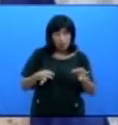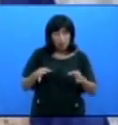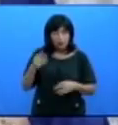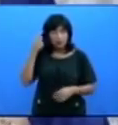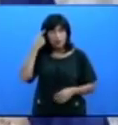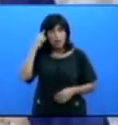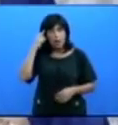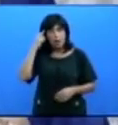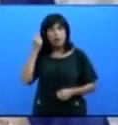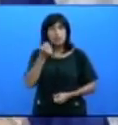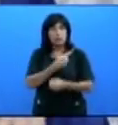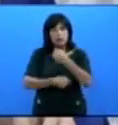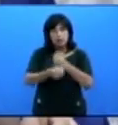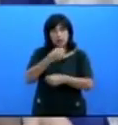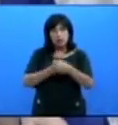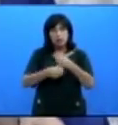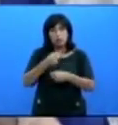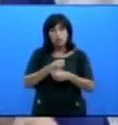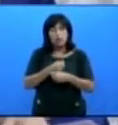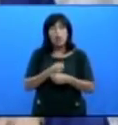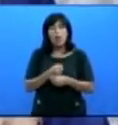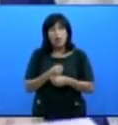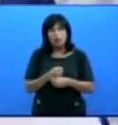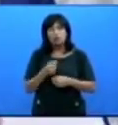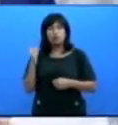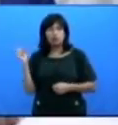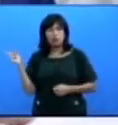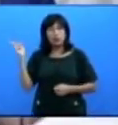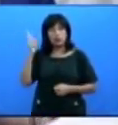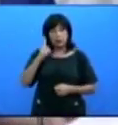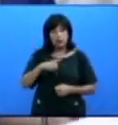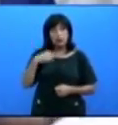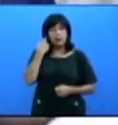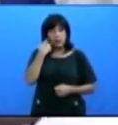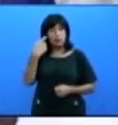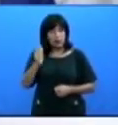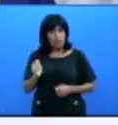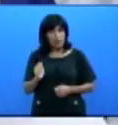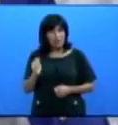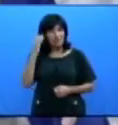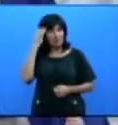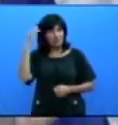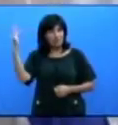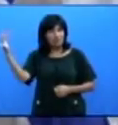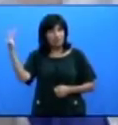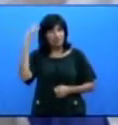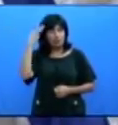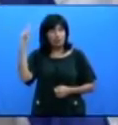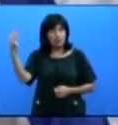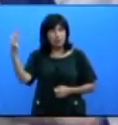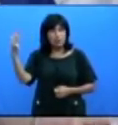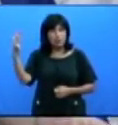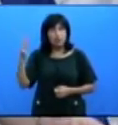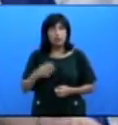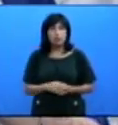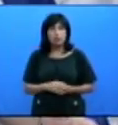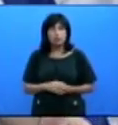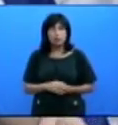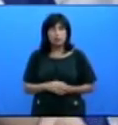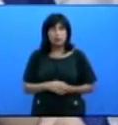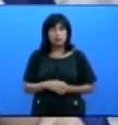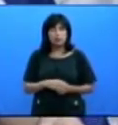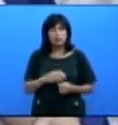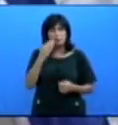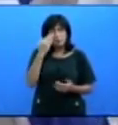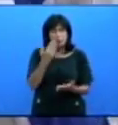anos anteriores, de trazer para Araçatuba esse acelerador linear. Vocês se recordam que era prometido para